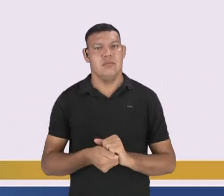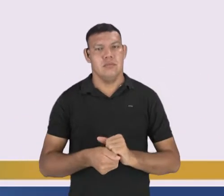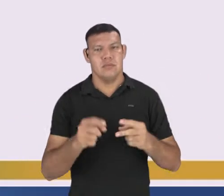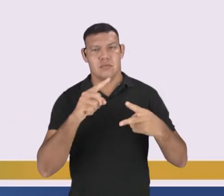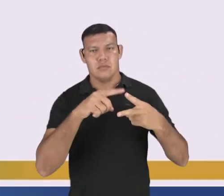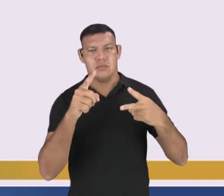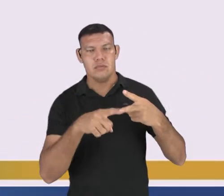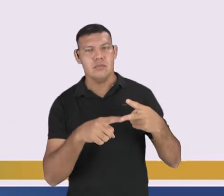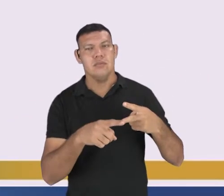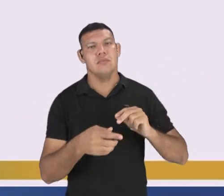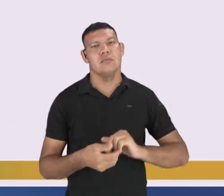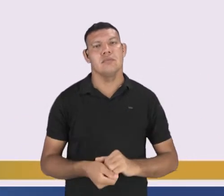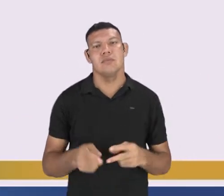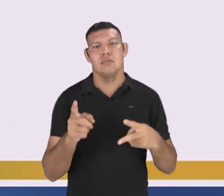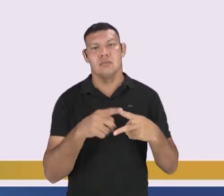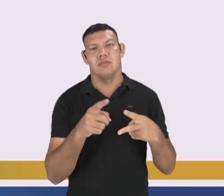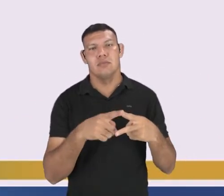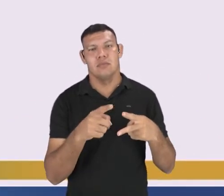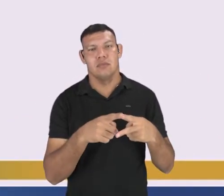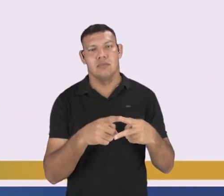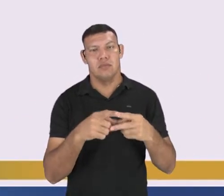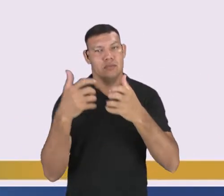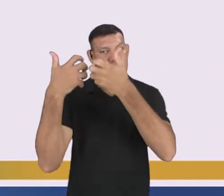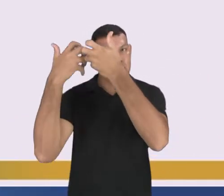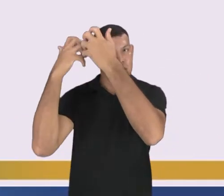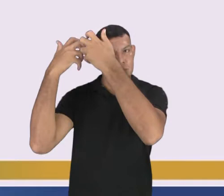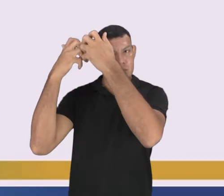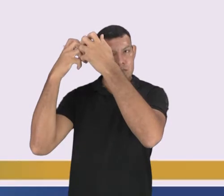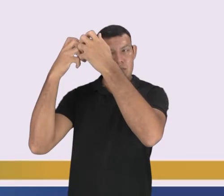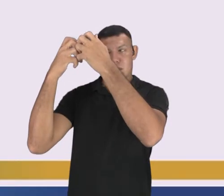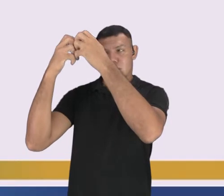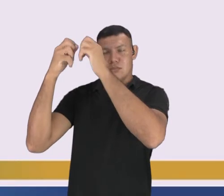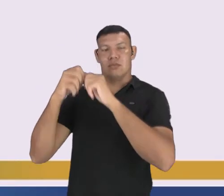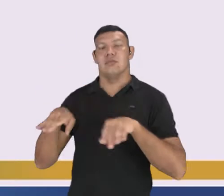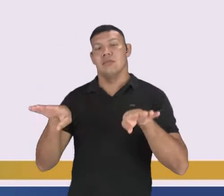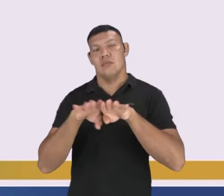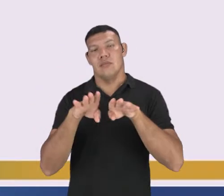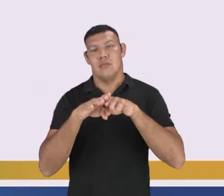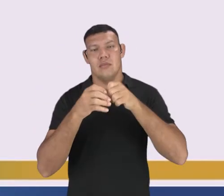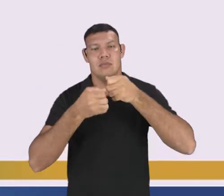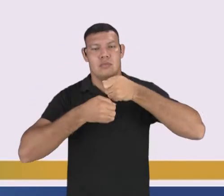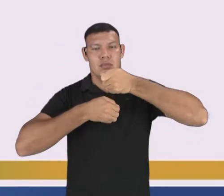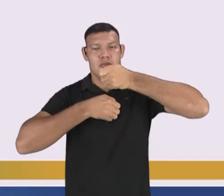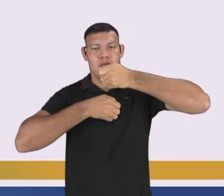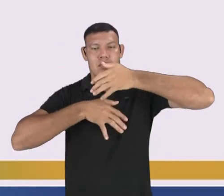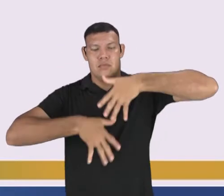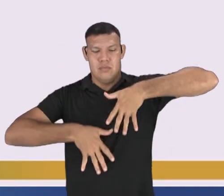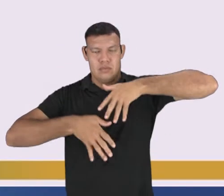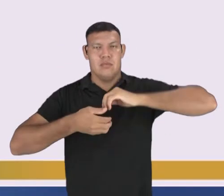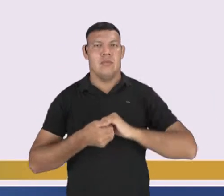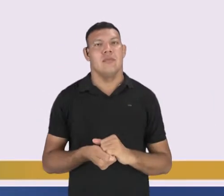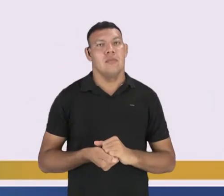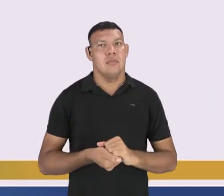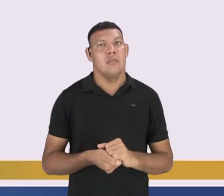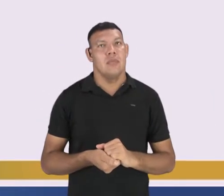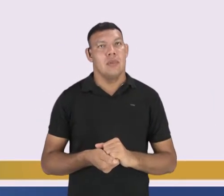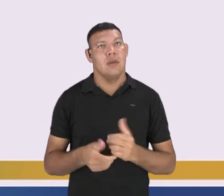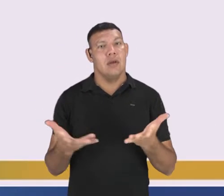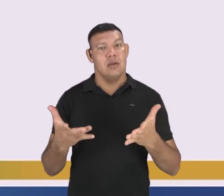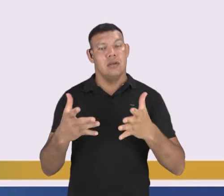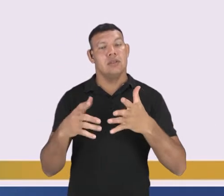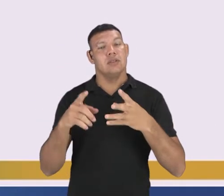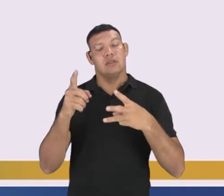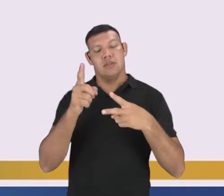partes fundamentais, que é o sistema nervoso central e o sistema nervoso periférico. O sistema nervoso central ele é